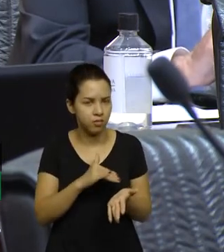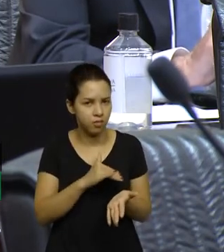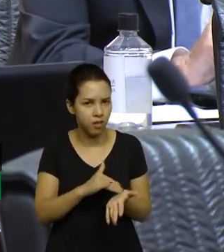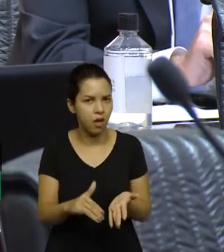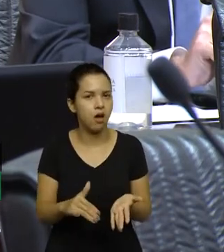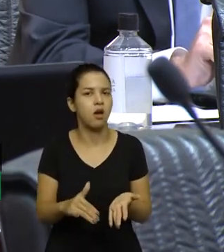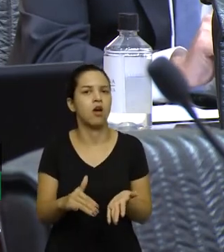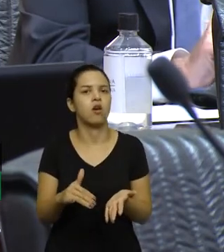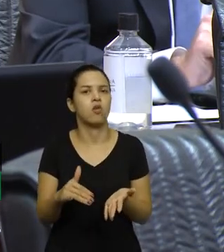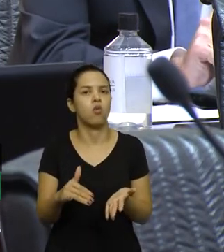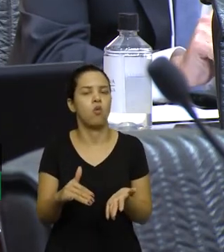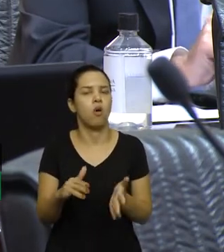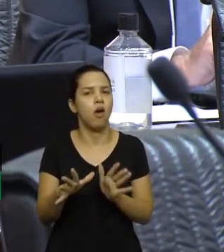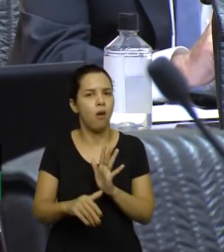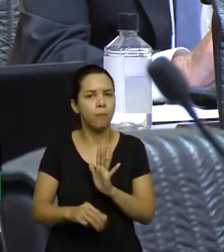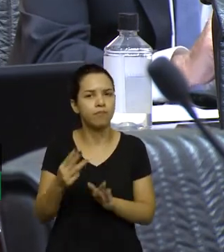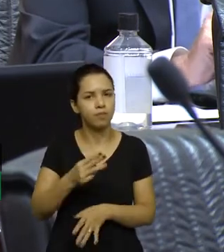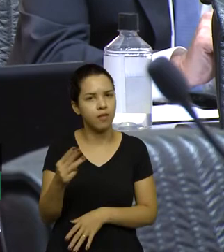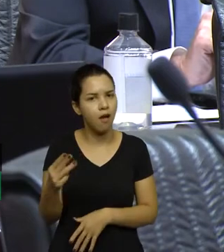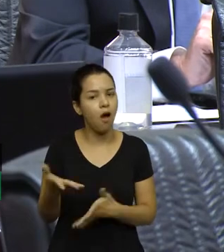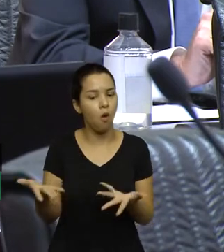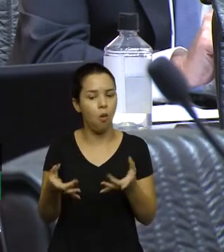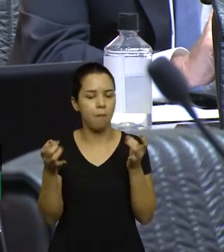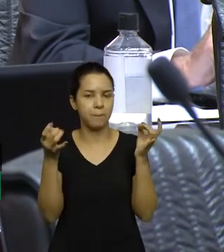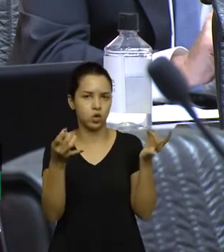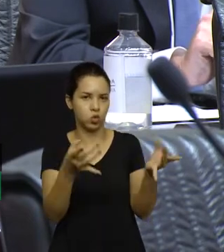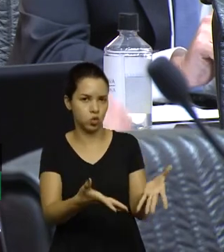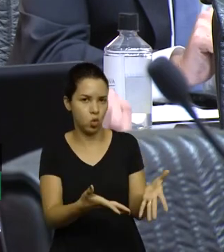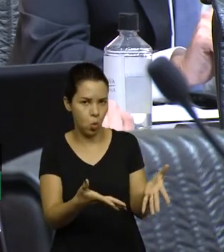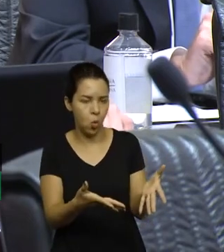a secretaria, disse que quer ser candidato a deputado,